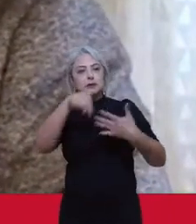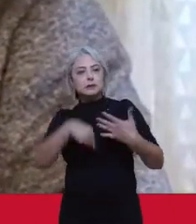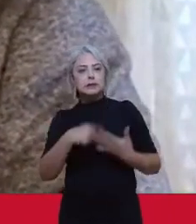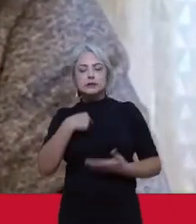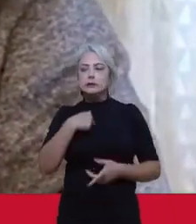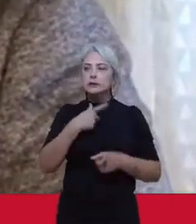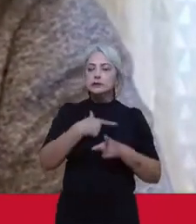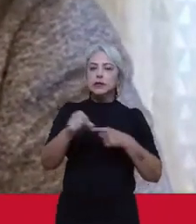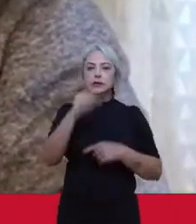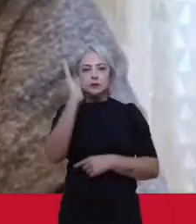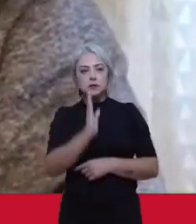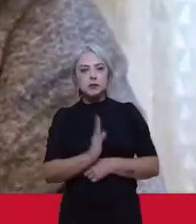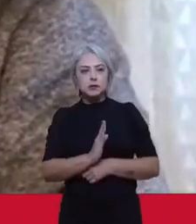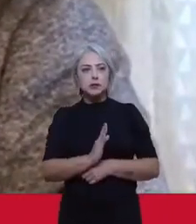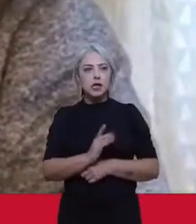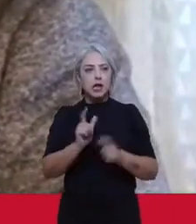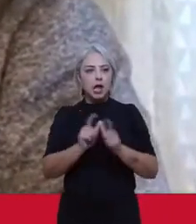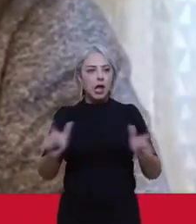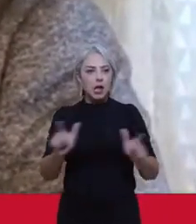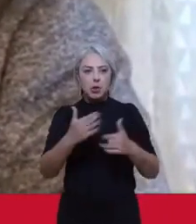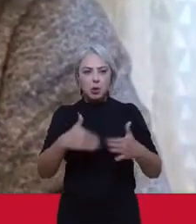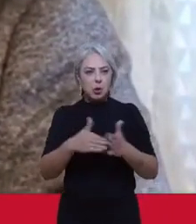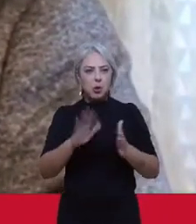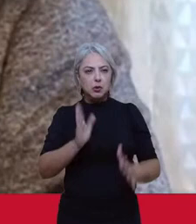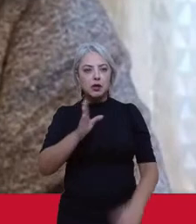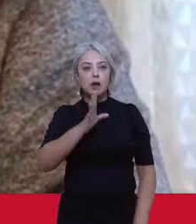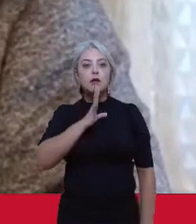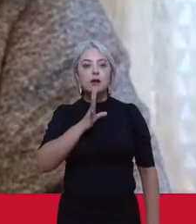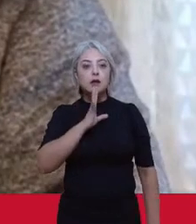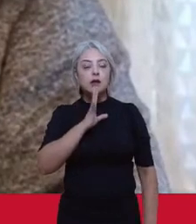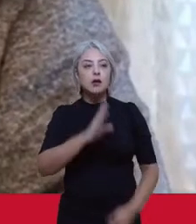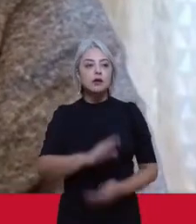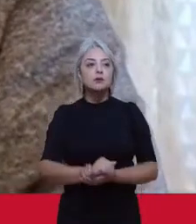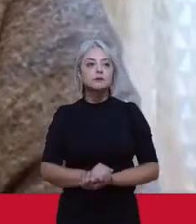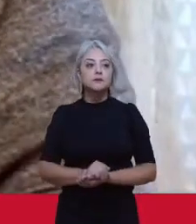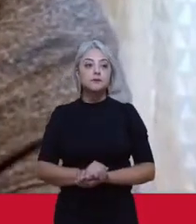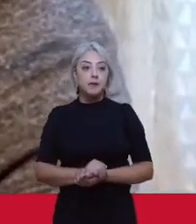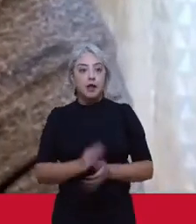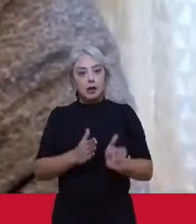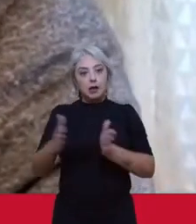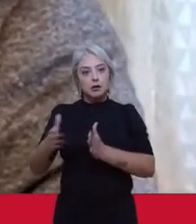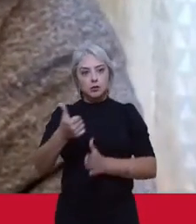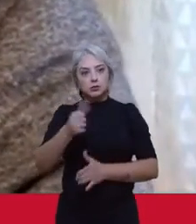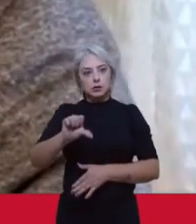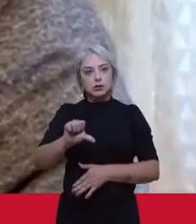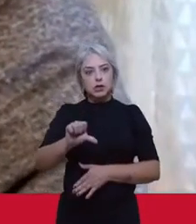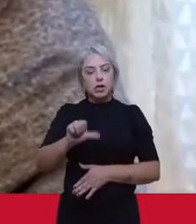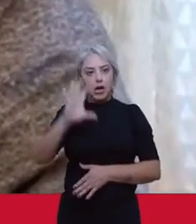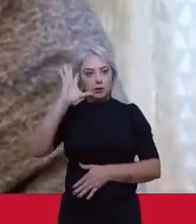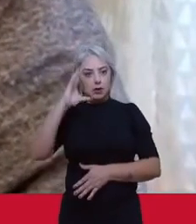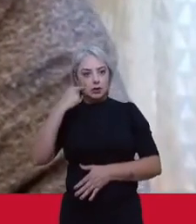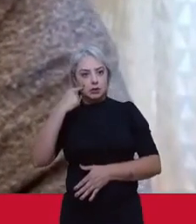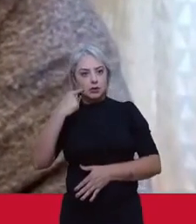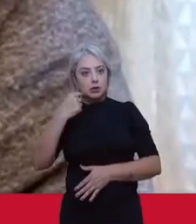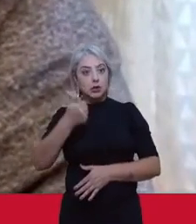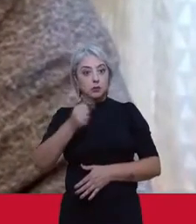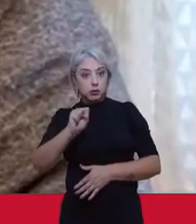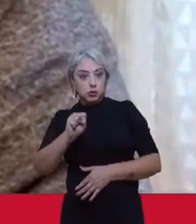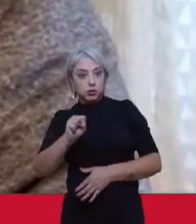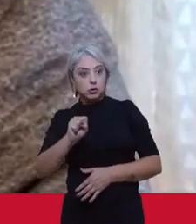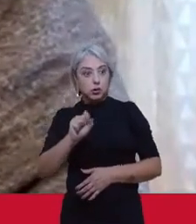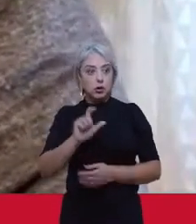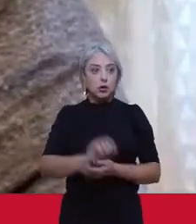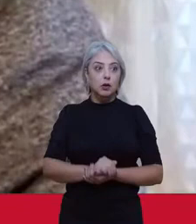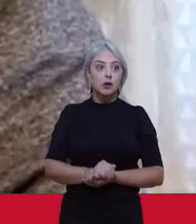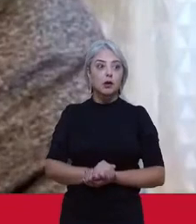minha saída do Brasil, creio que são amplamente conhecidos. Na época, a minha decisão, foi em 2018, na